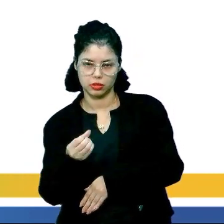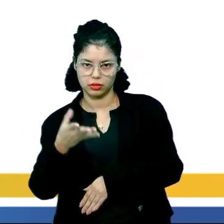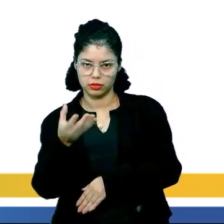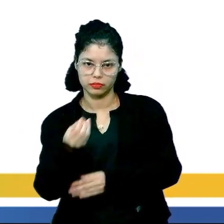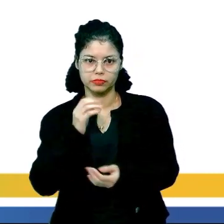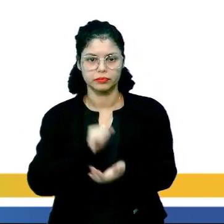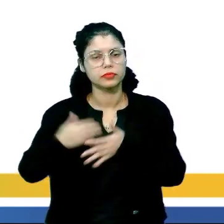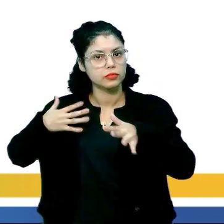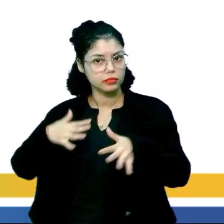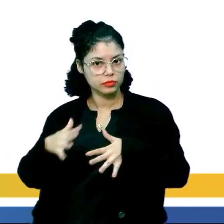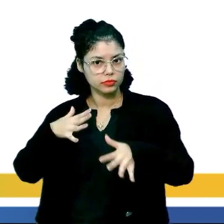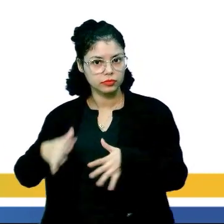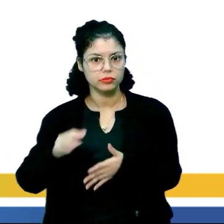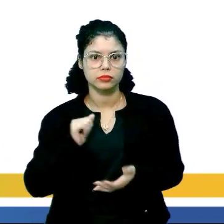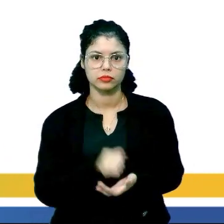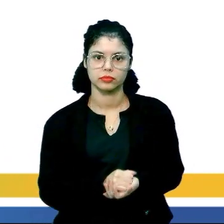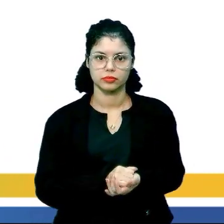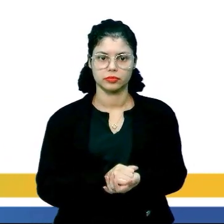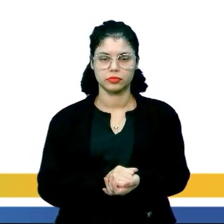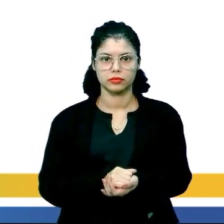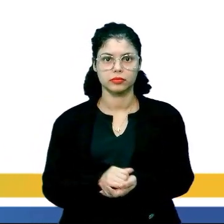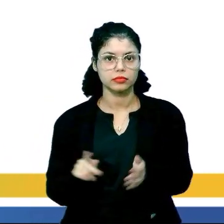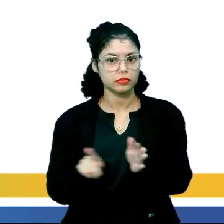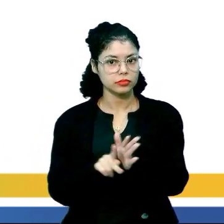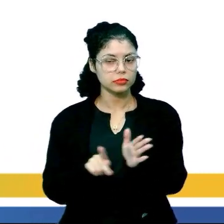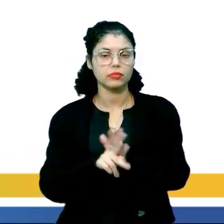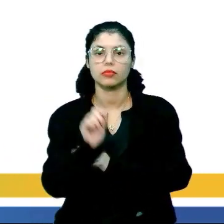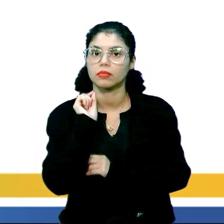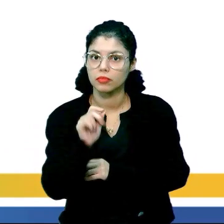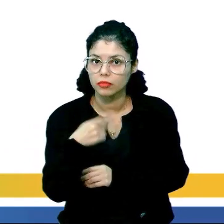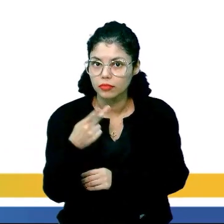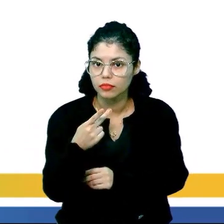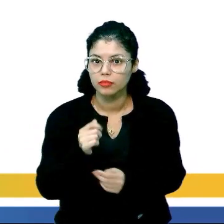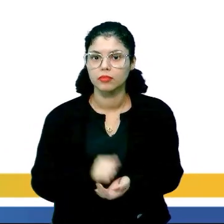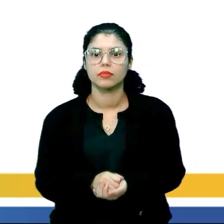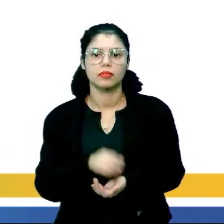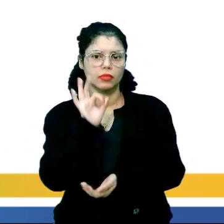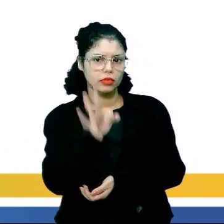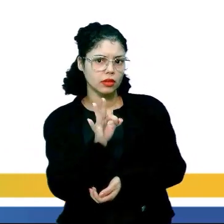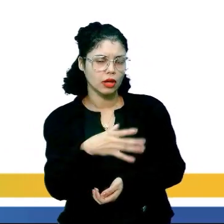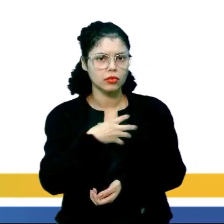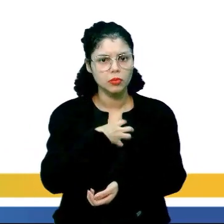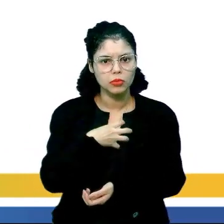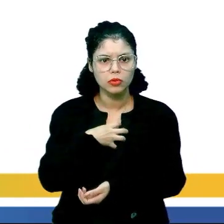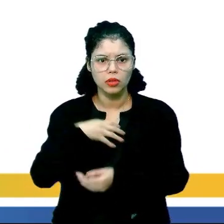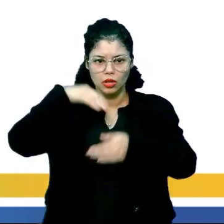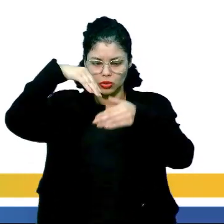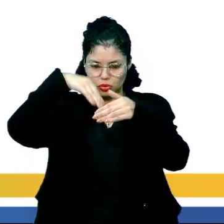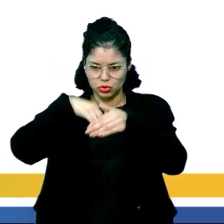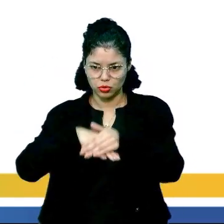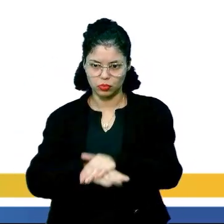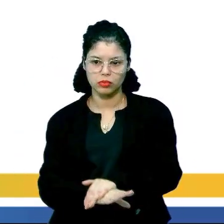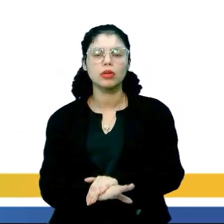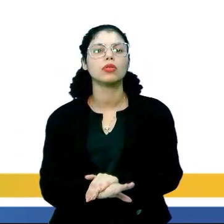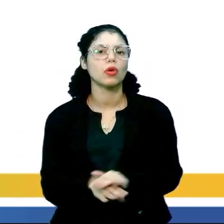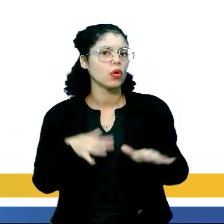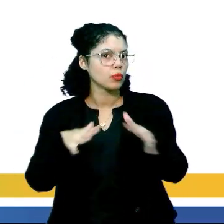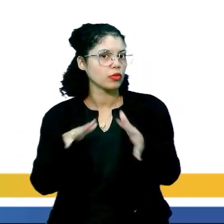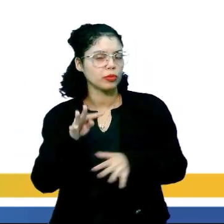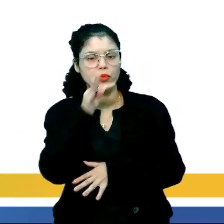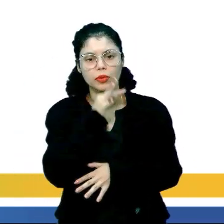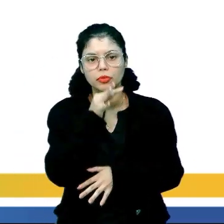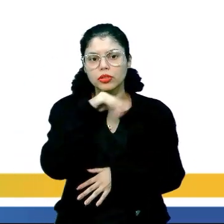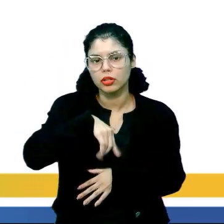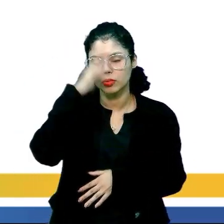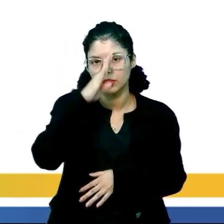esse movimento contra a ditadura militar, ele de certo modo ele abafou o movimento feminista